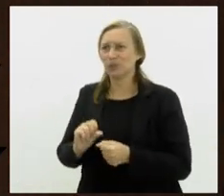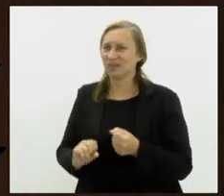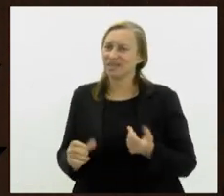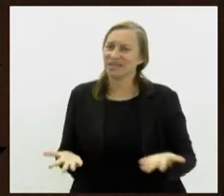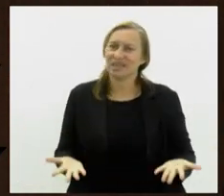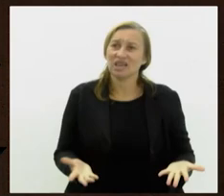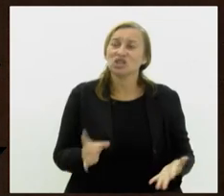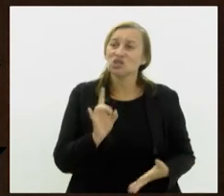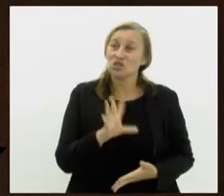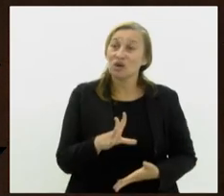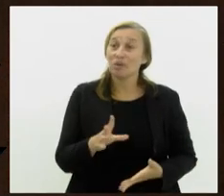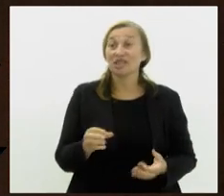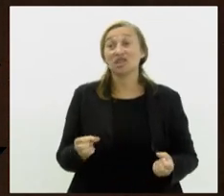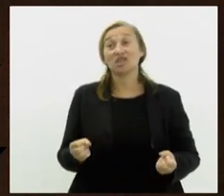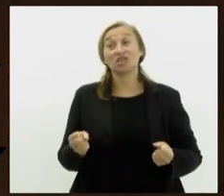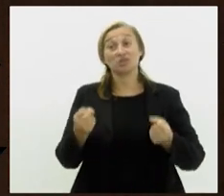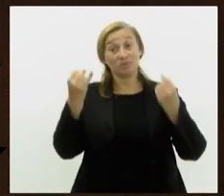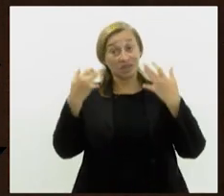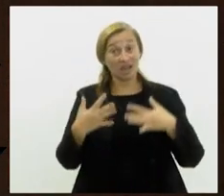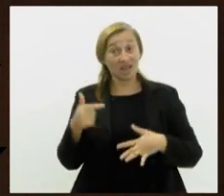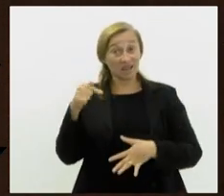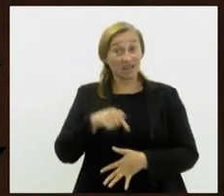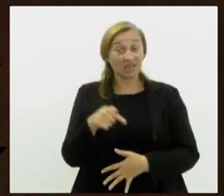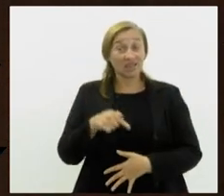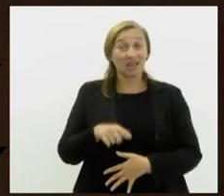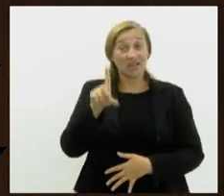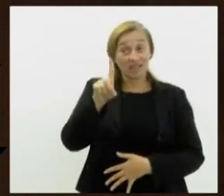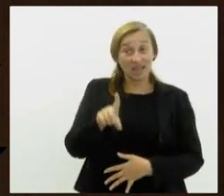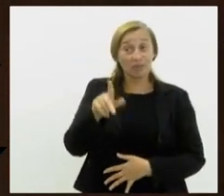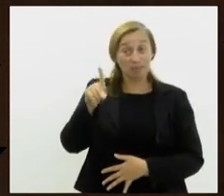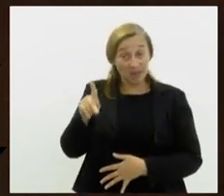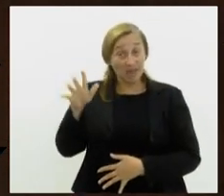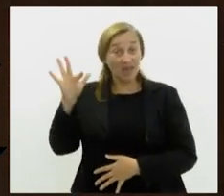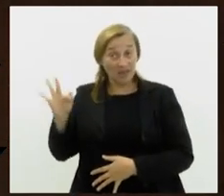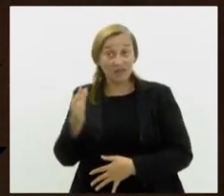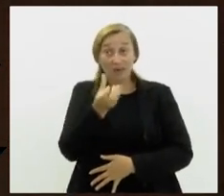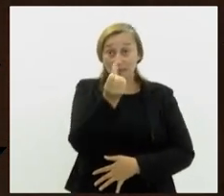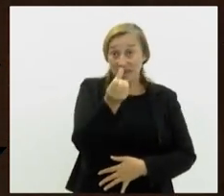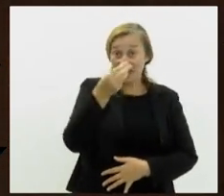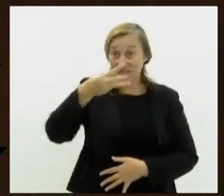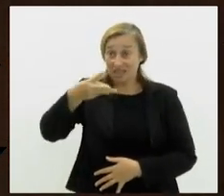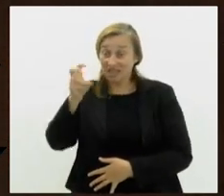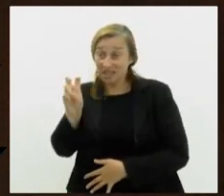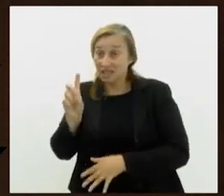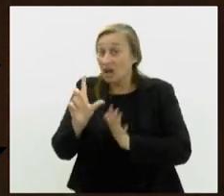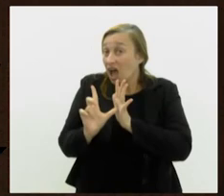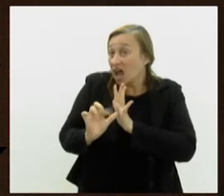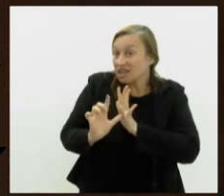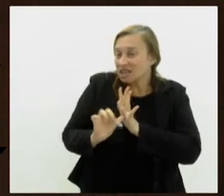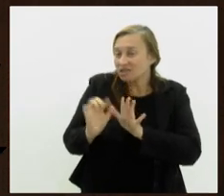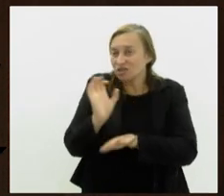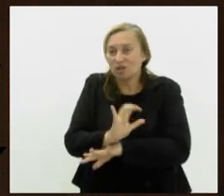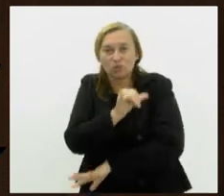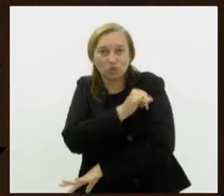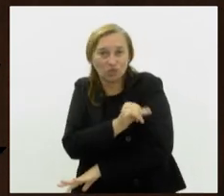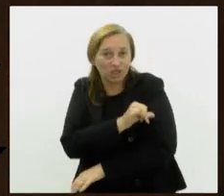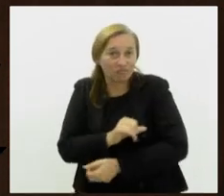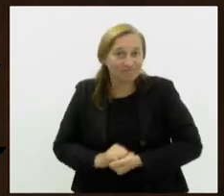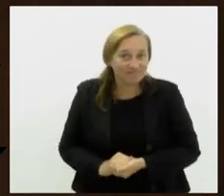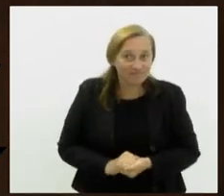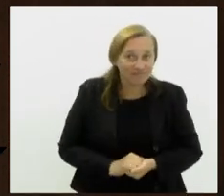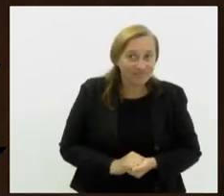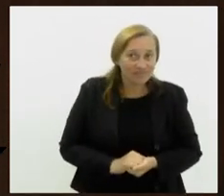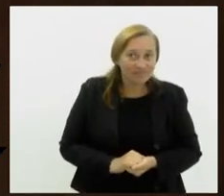Então, só para deixar claro aqui que a DPF 635 está atrasando o estado do Rio de Janeiro.